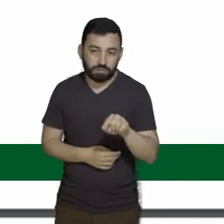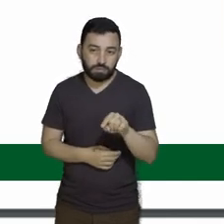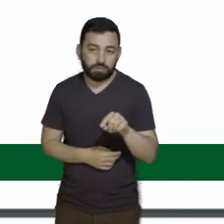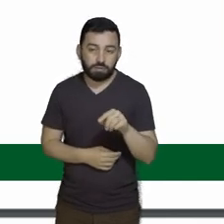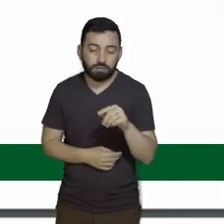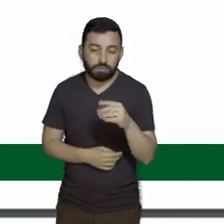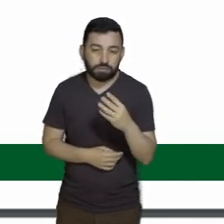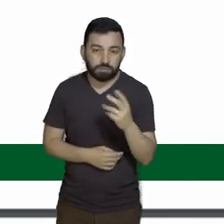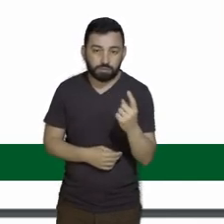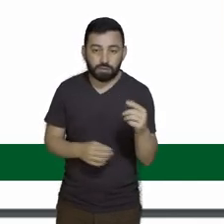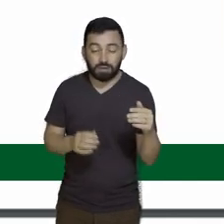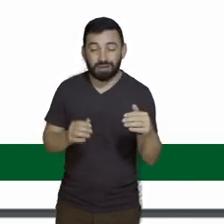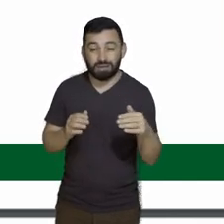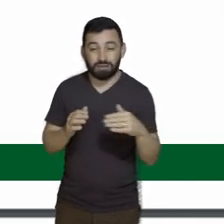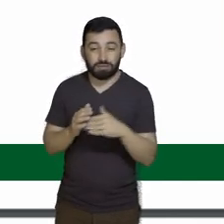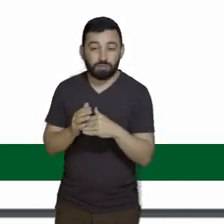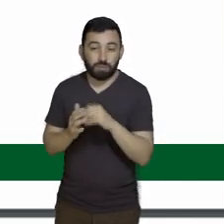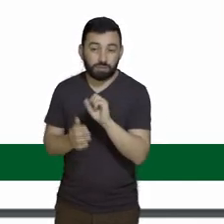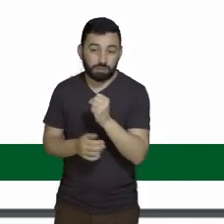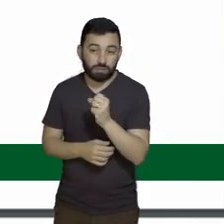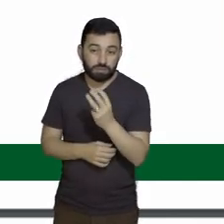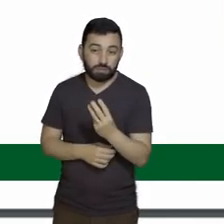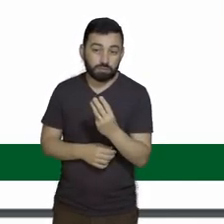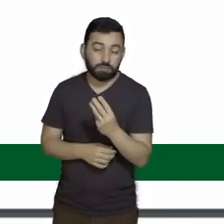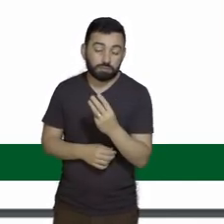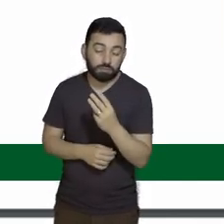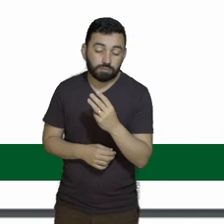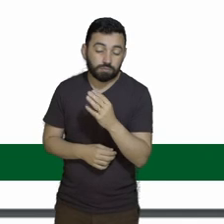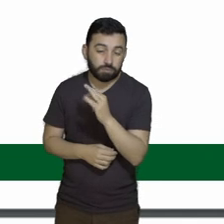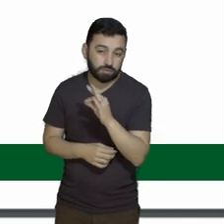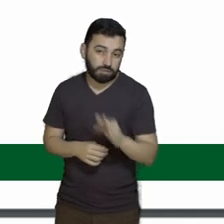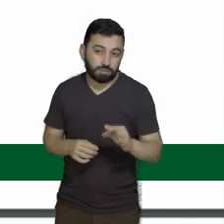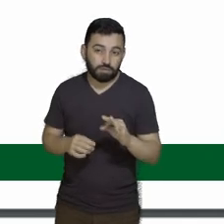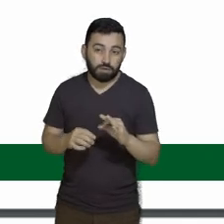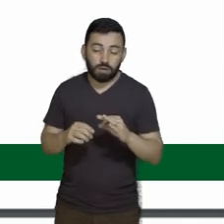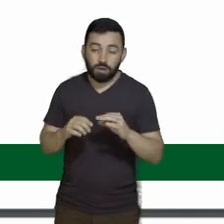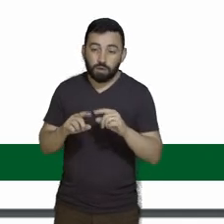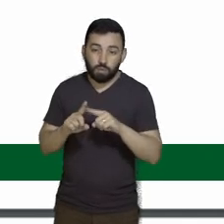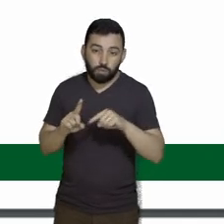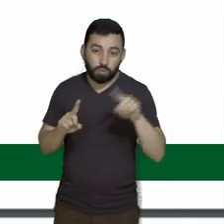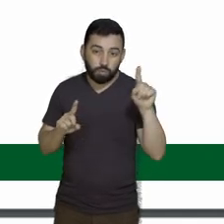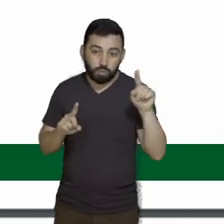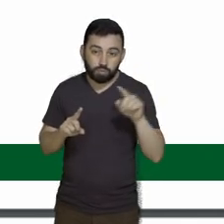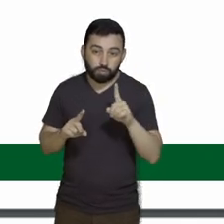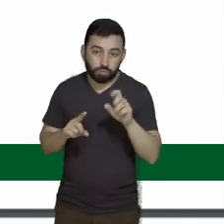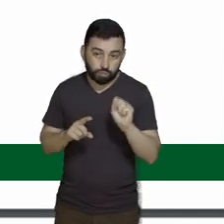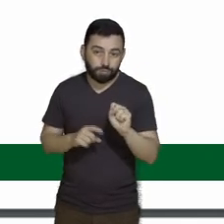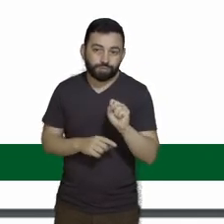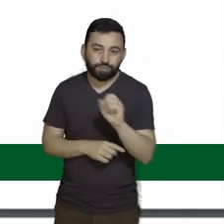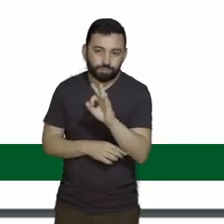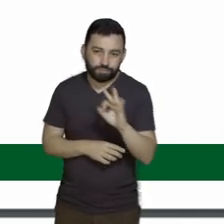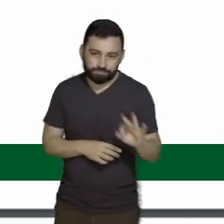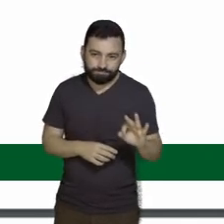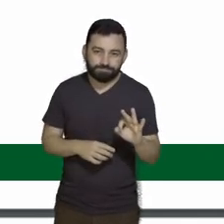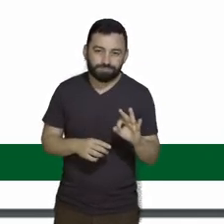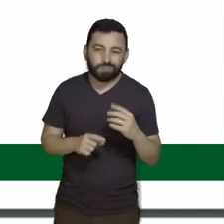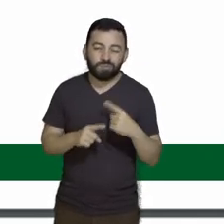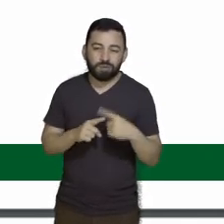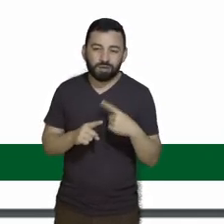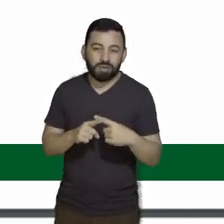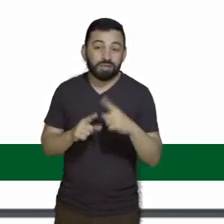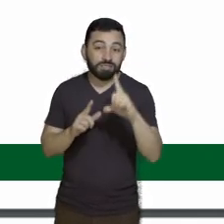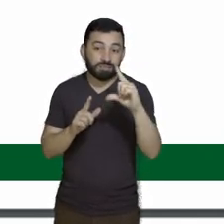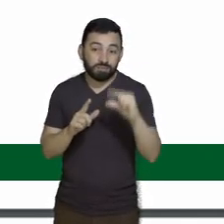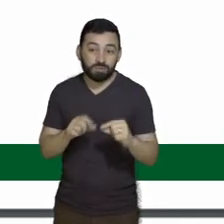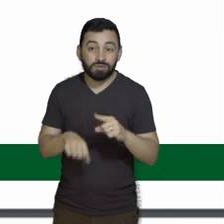70% para 83%, um acréscimo de 18%, em função justamente da redução do